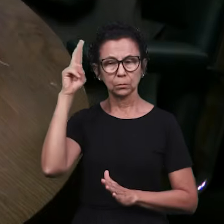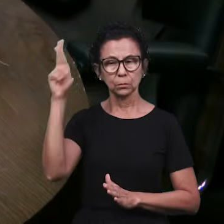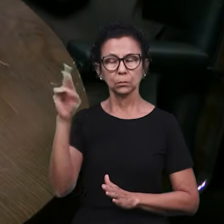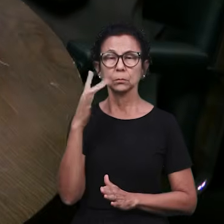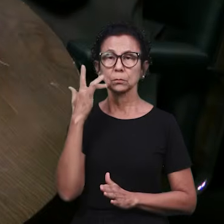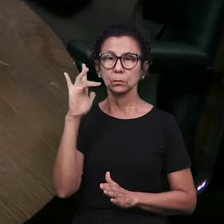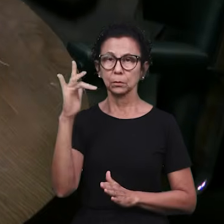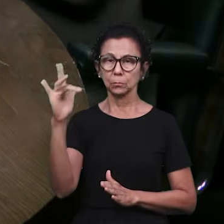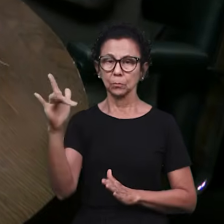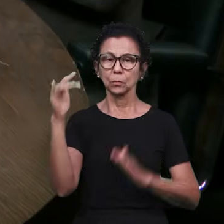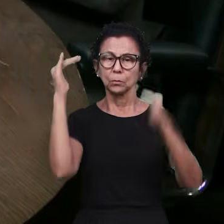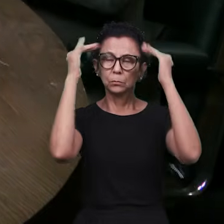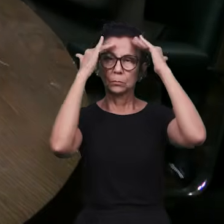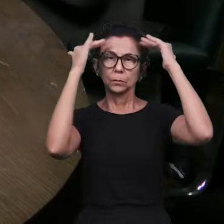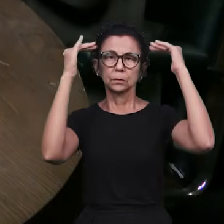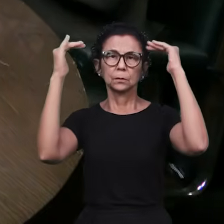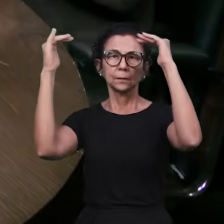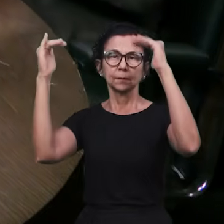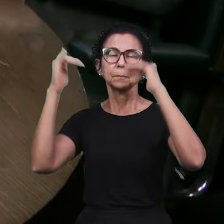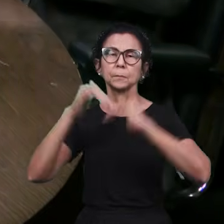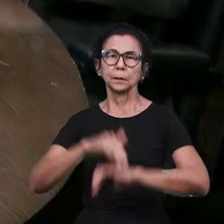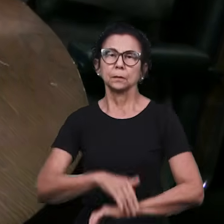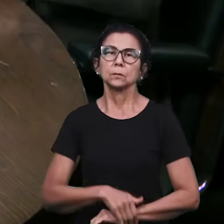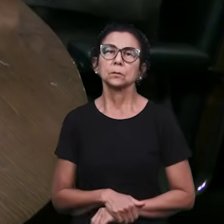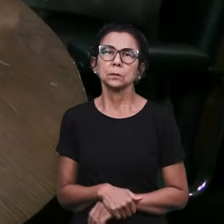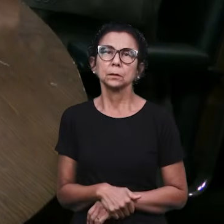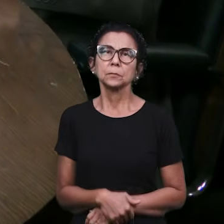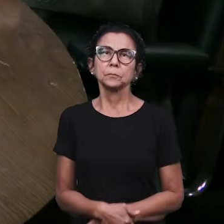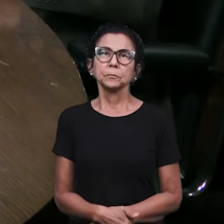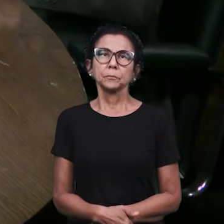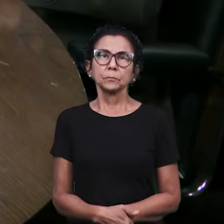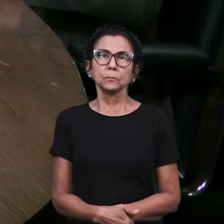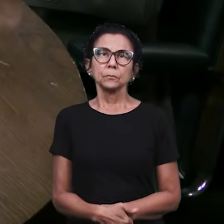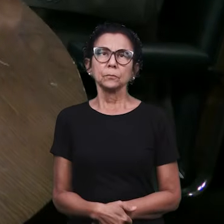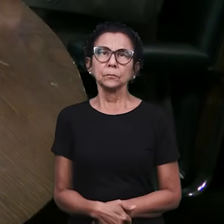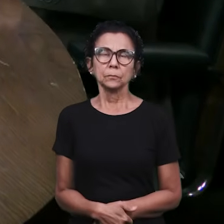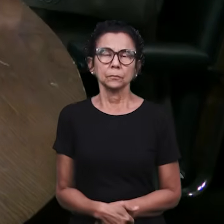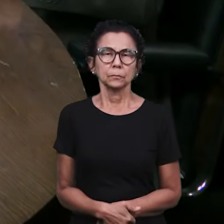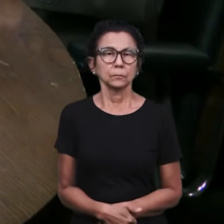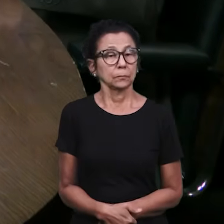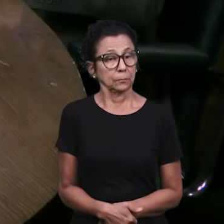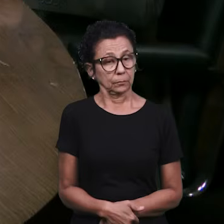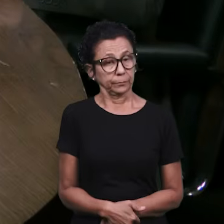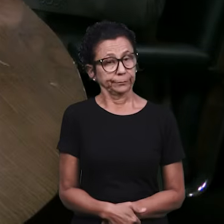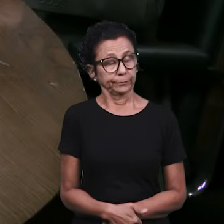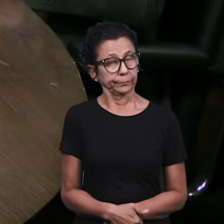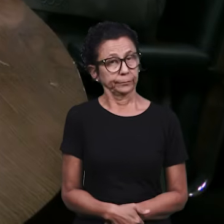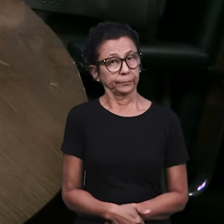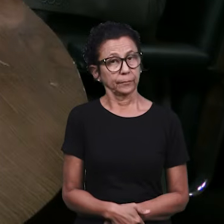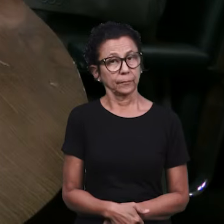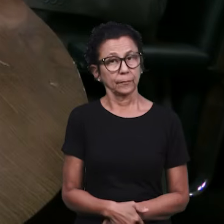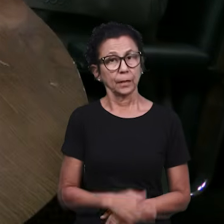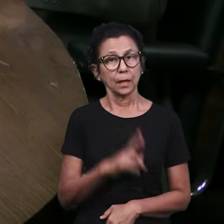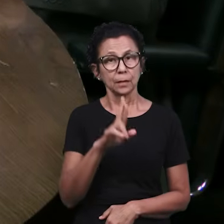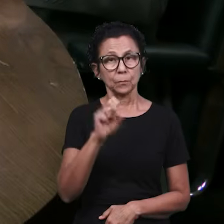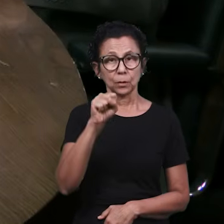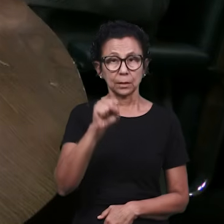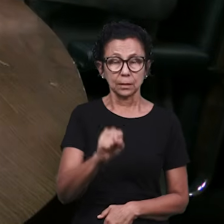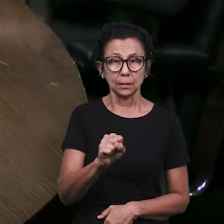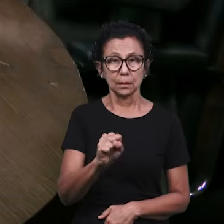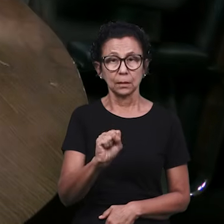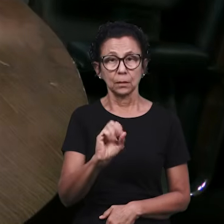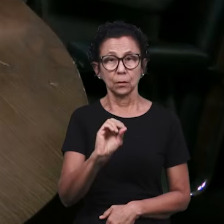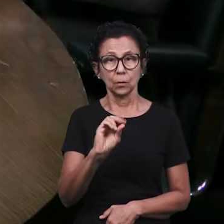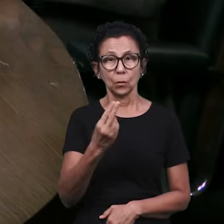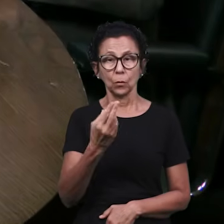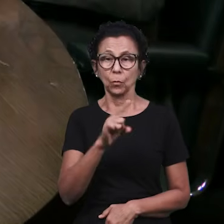com muita reverência e tem que ser feito com disposição para obedecer. Quando nós consultamos ao Senhor, O